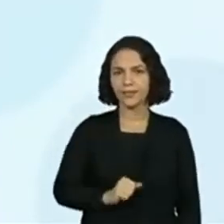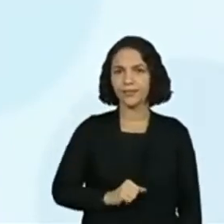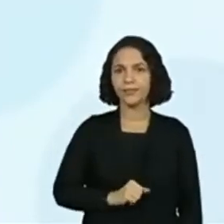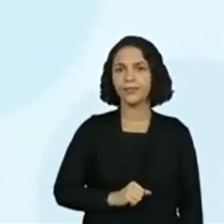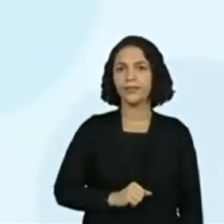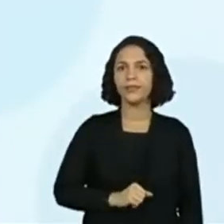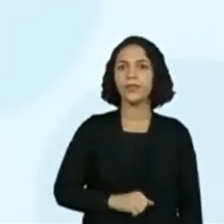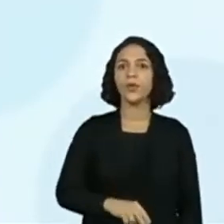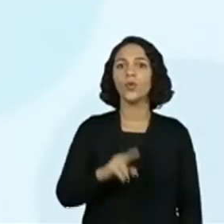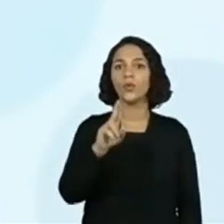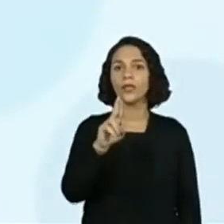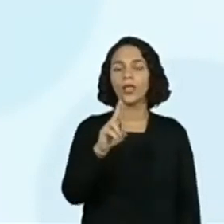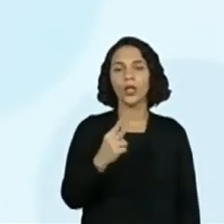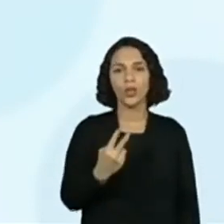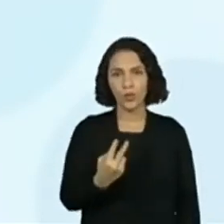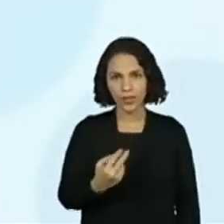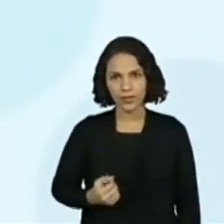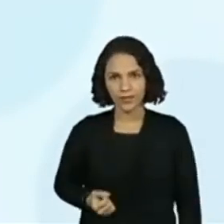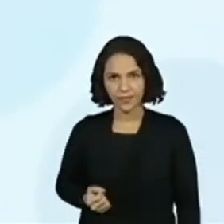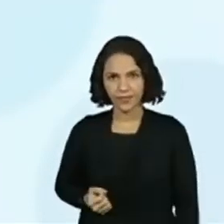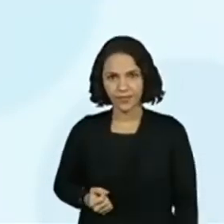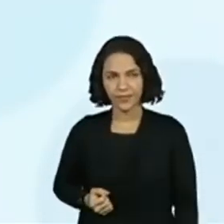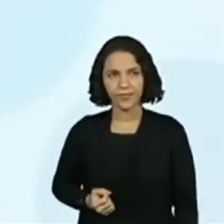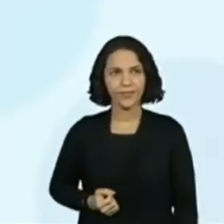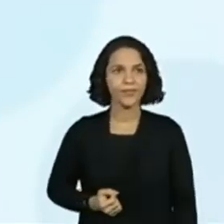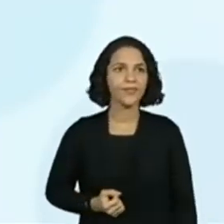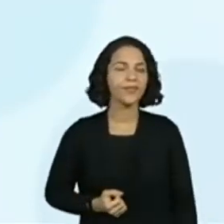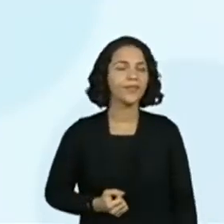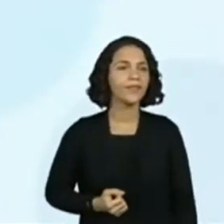mais 2. 2.